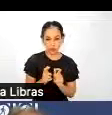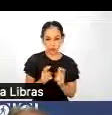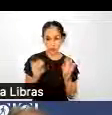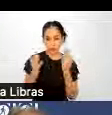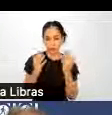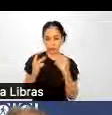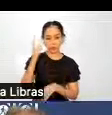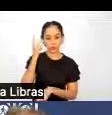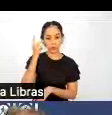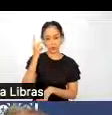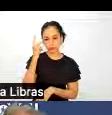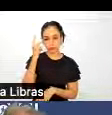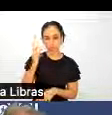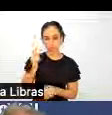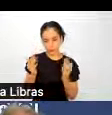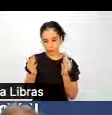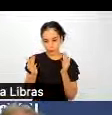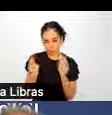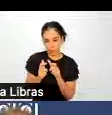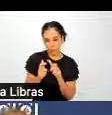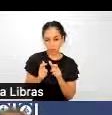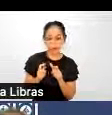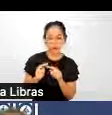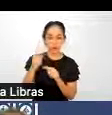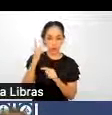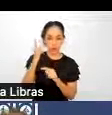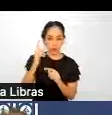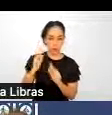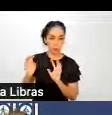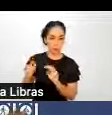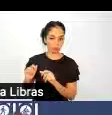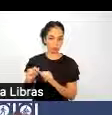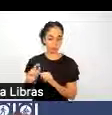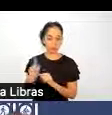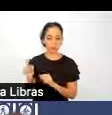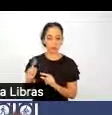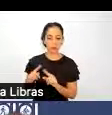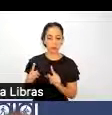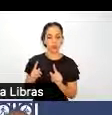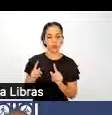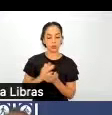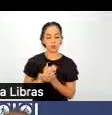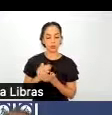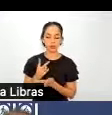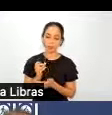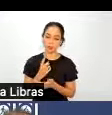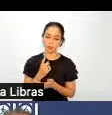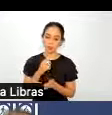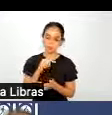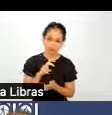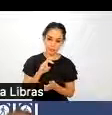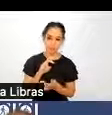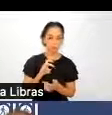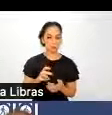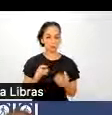Paulo, que foi muito mais bem sucedido, mas foi um programa que começou em 2015 com bastante